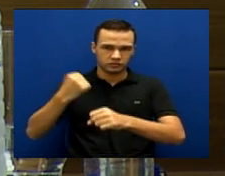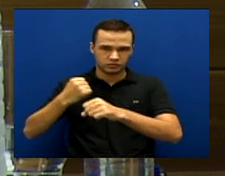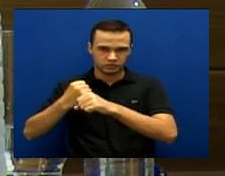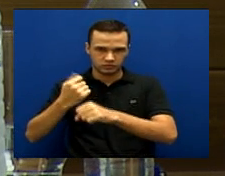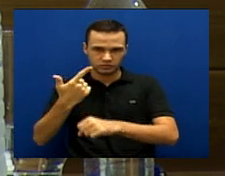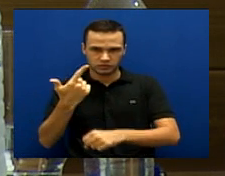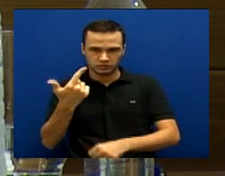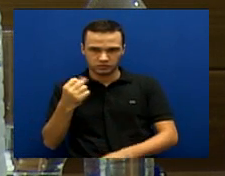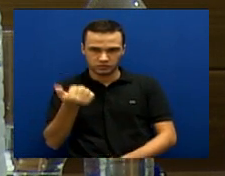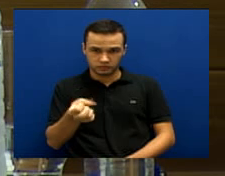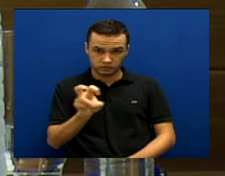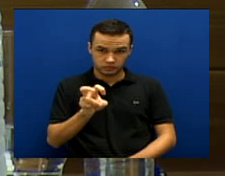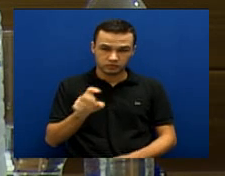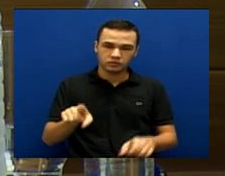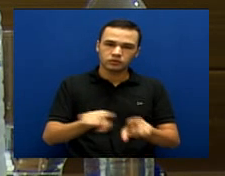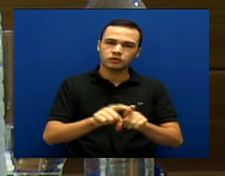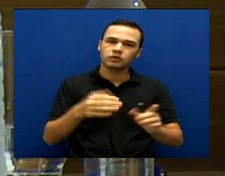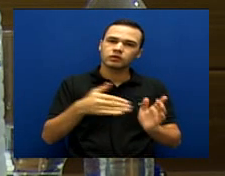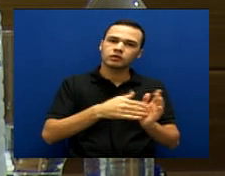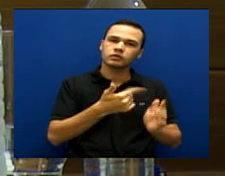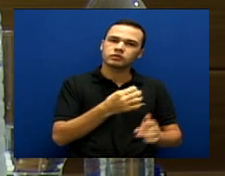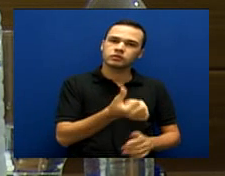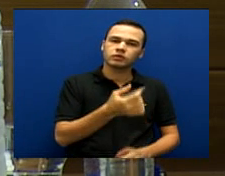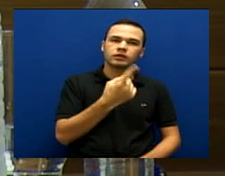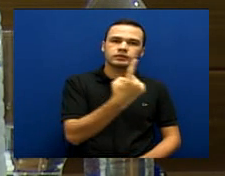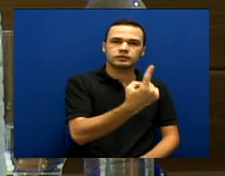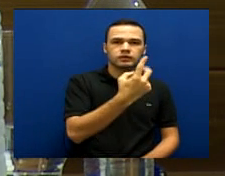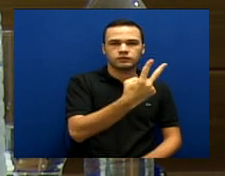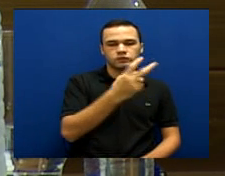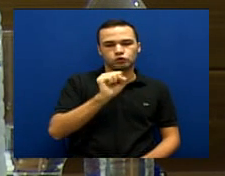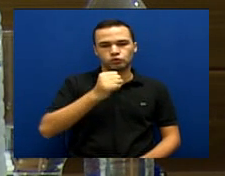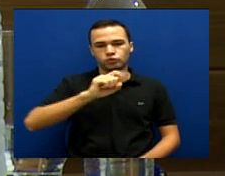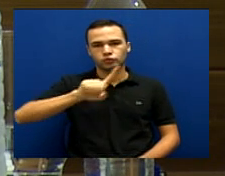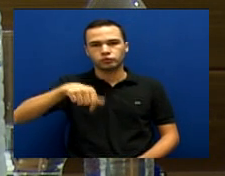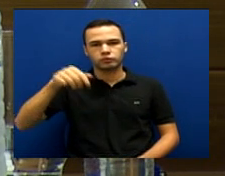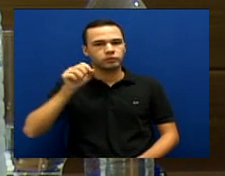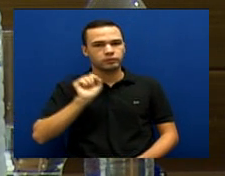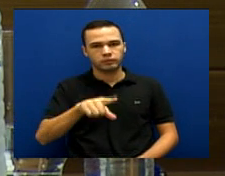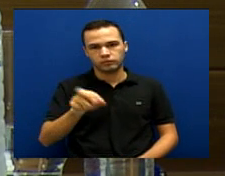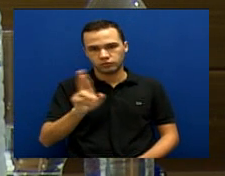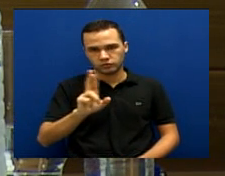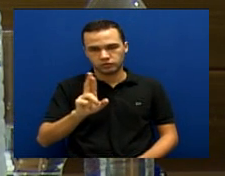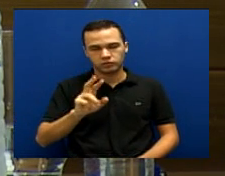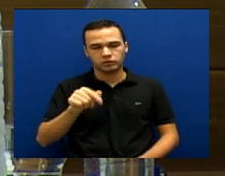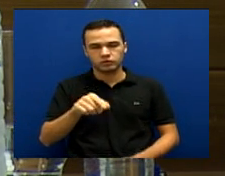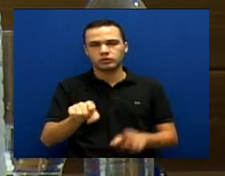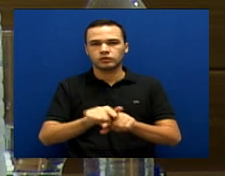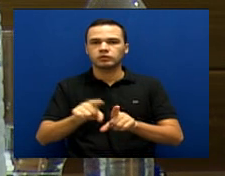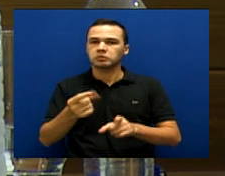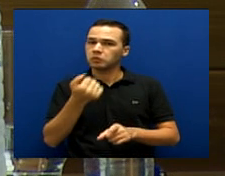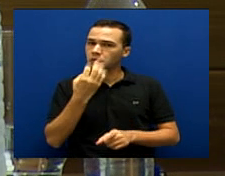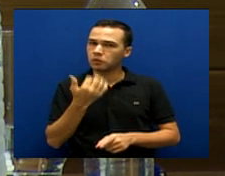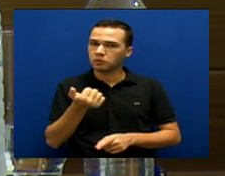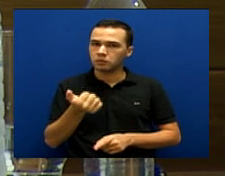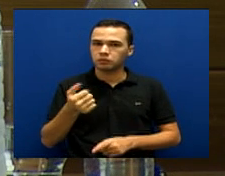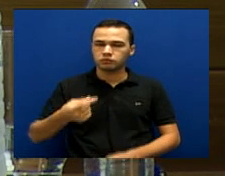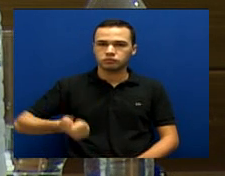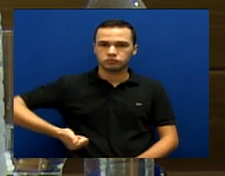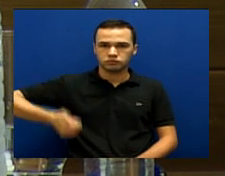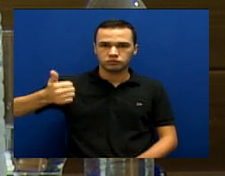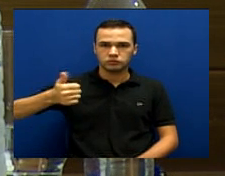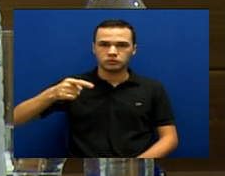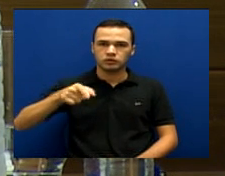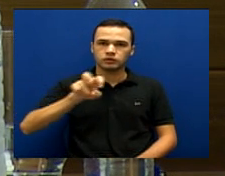16 para 15 da ordem de 120 8387 uma variação nominal positiva de